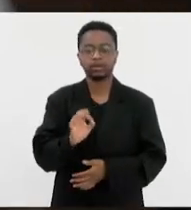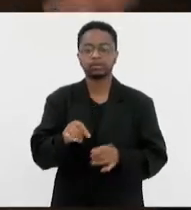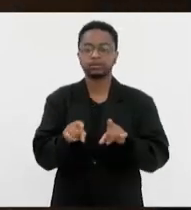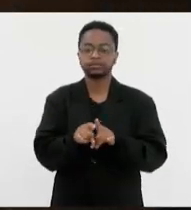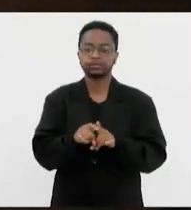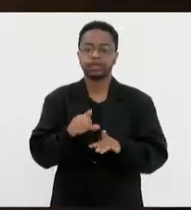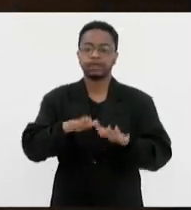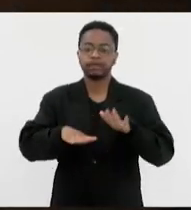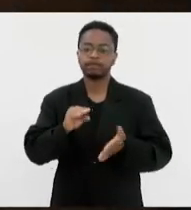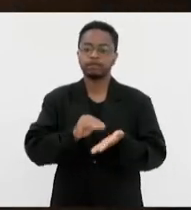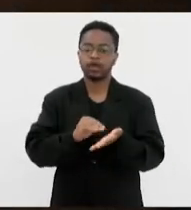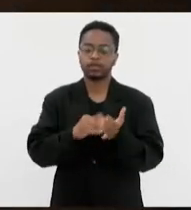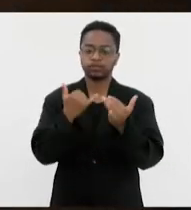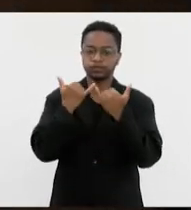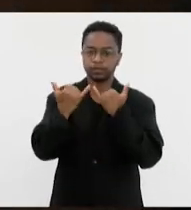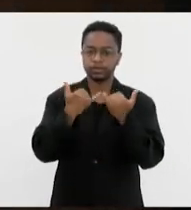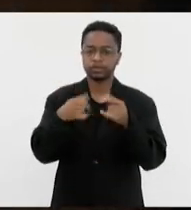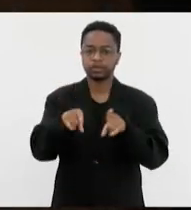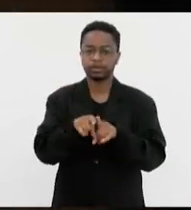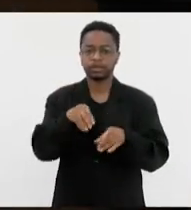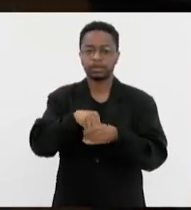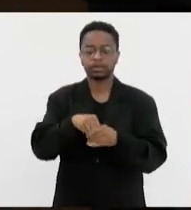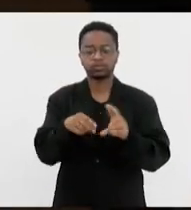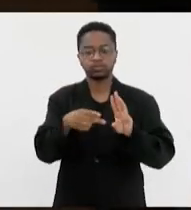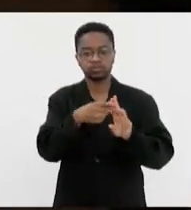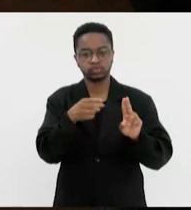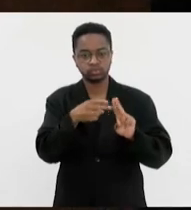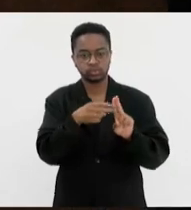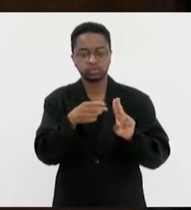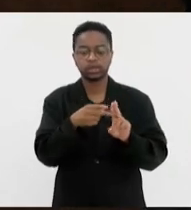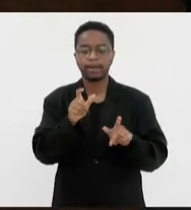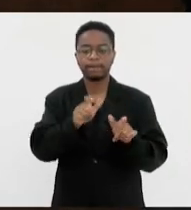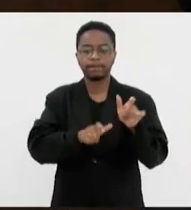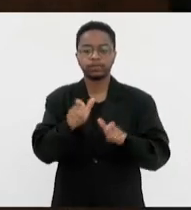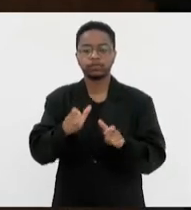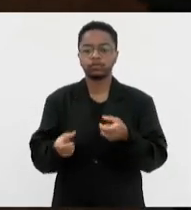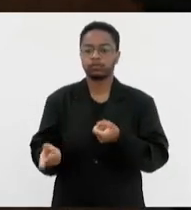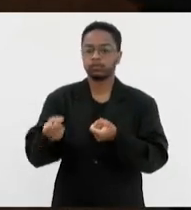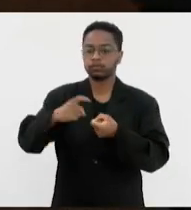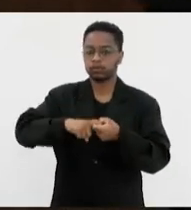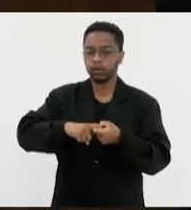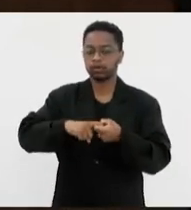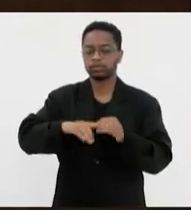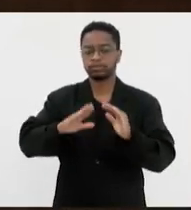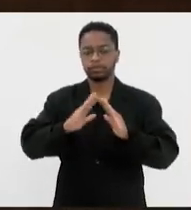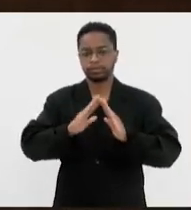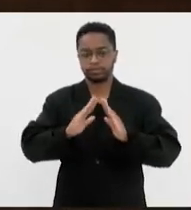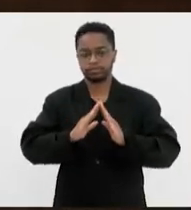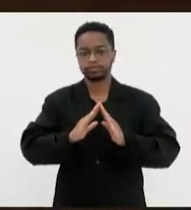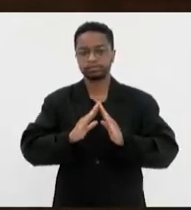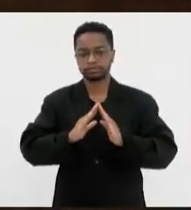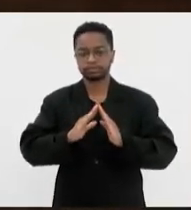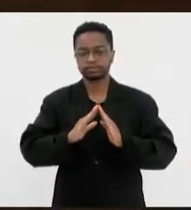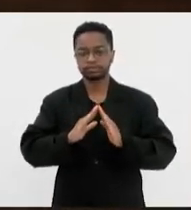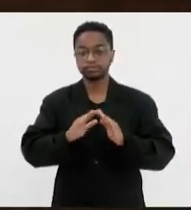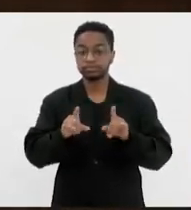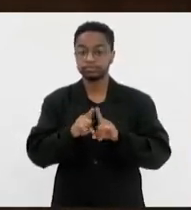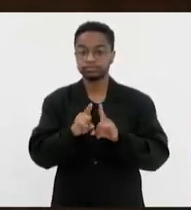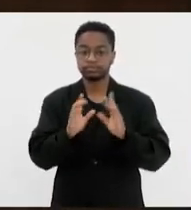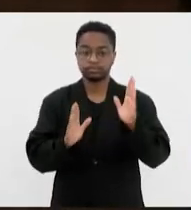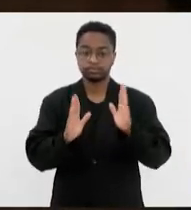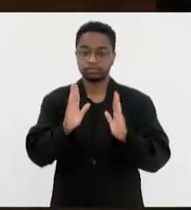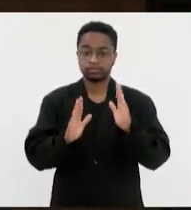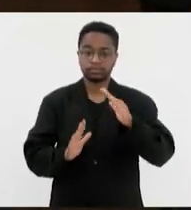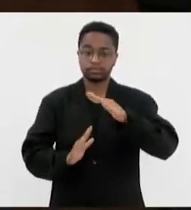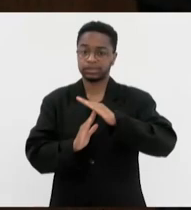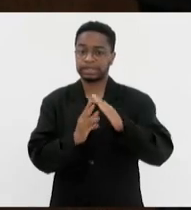de informação no próprio Sistema Único de Saúde, o paciente volta para casa, e por um prazo de 30